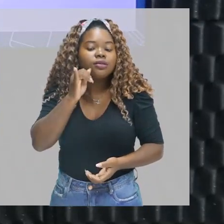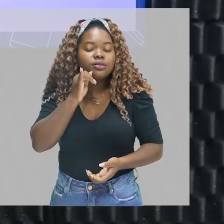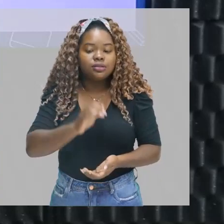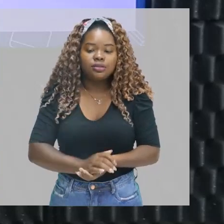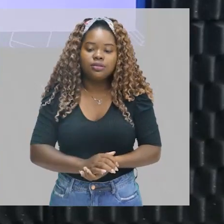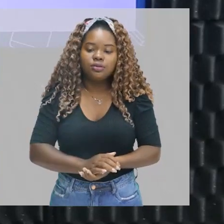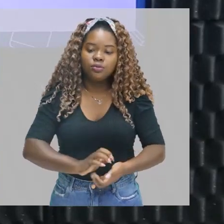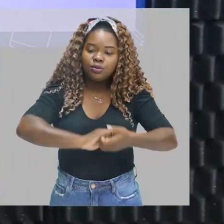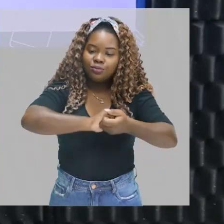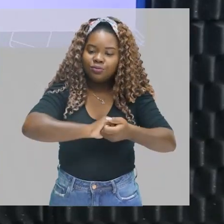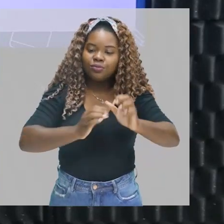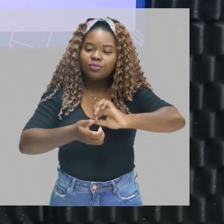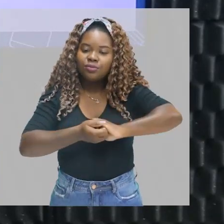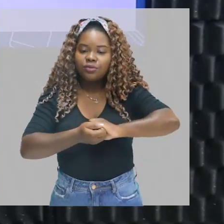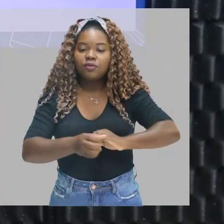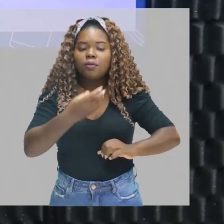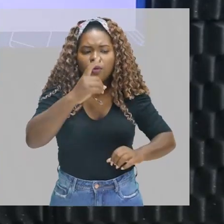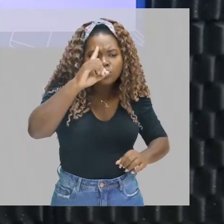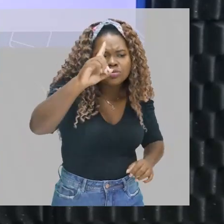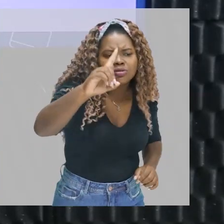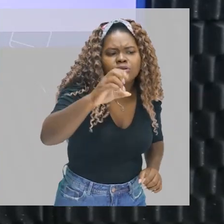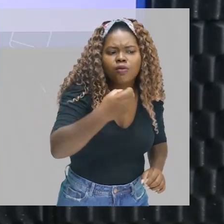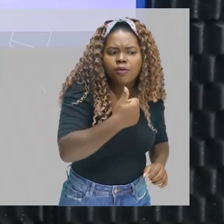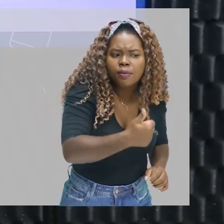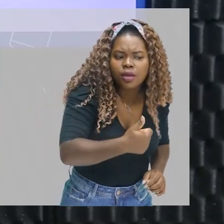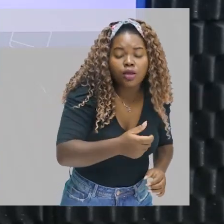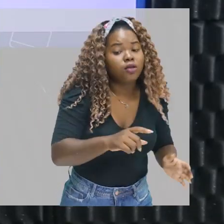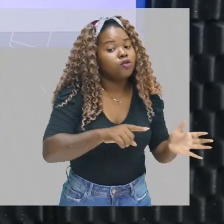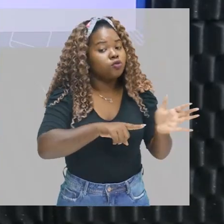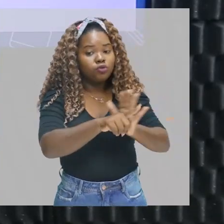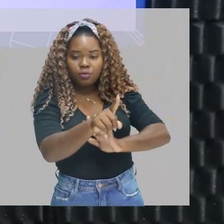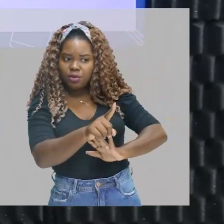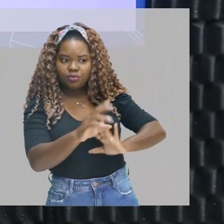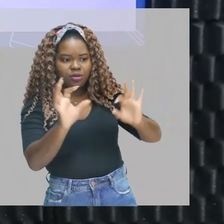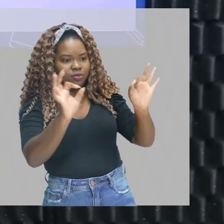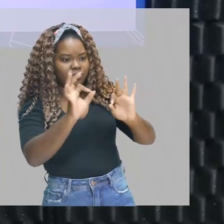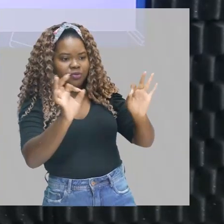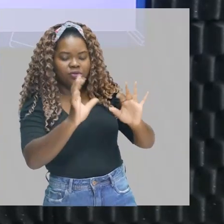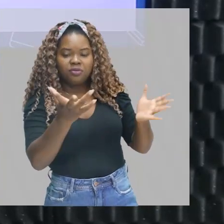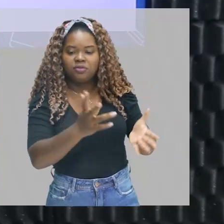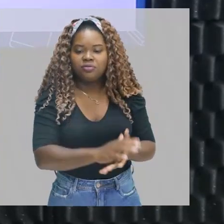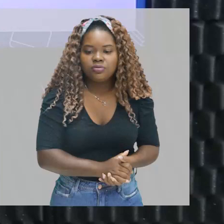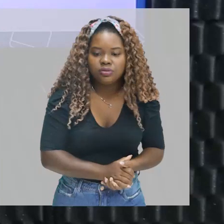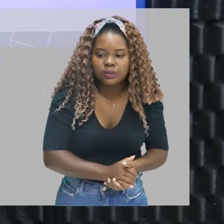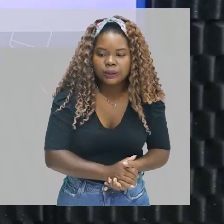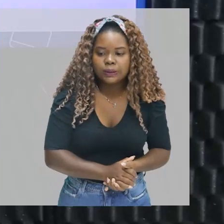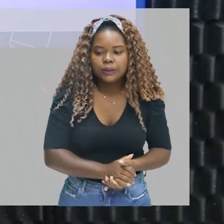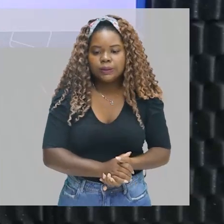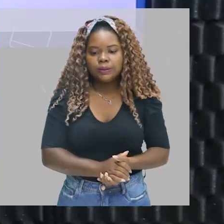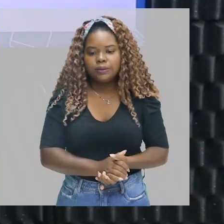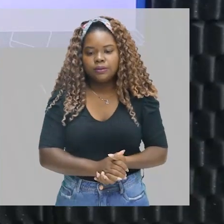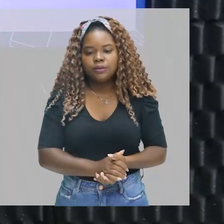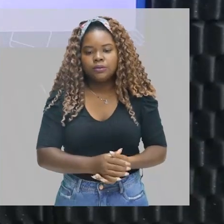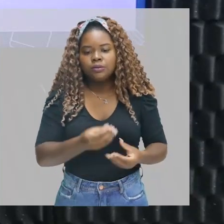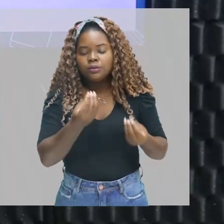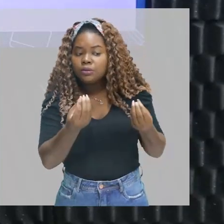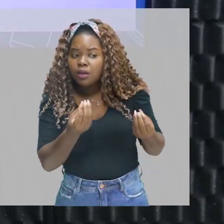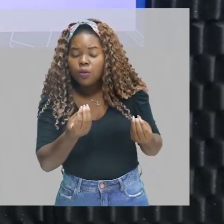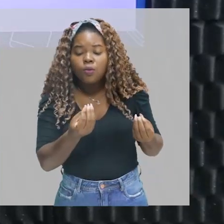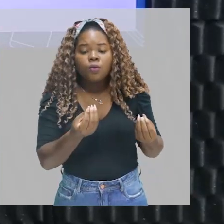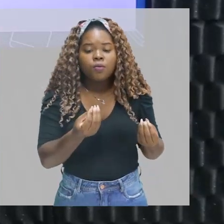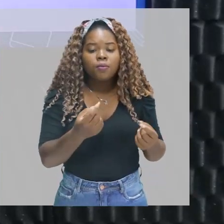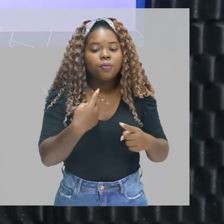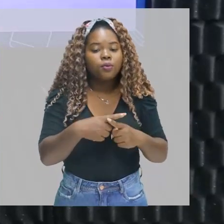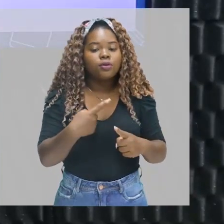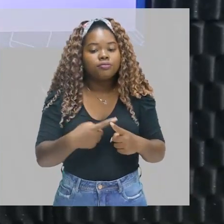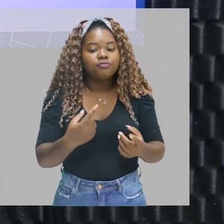digo bom dia, tudo bem? Não estou perguntando para a pessoa se ela está bem, como foi o dia dela, como é que ela está no emprego. Não, porque